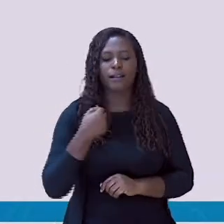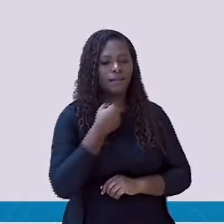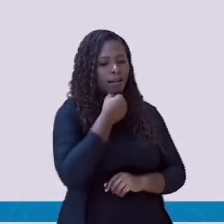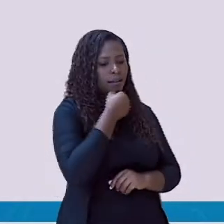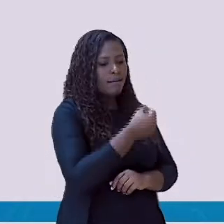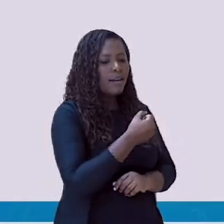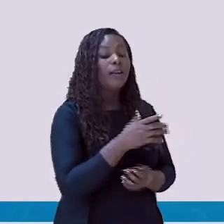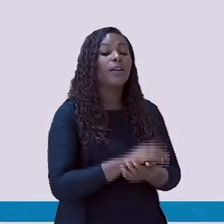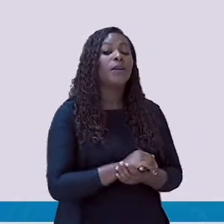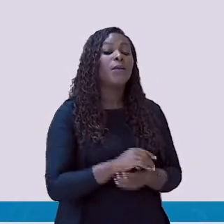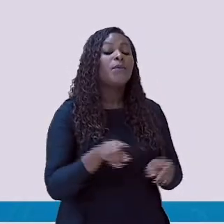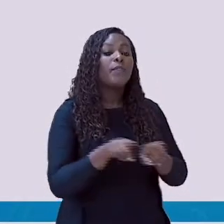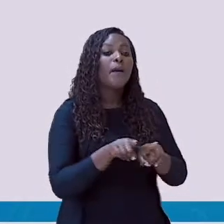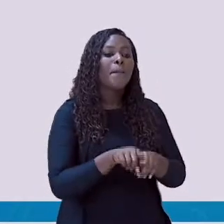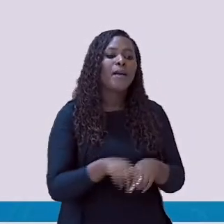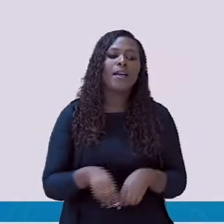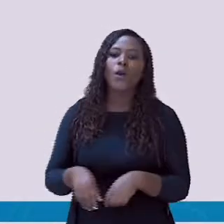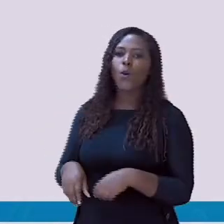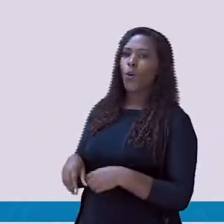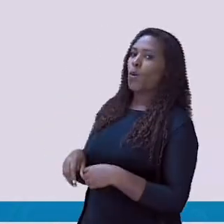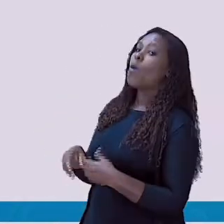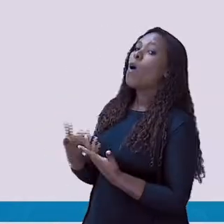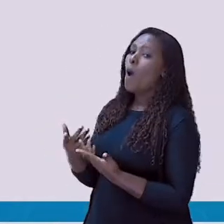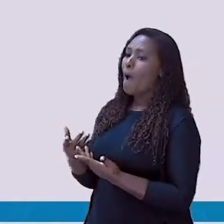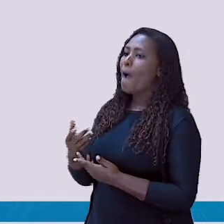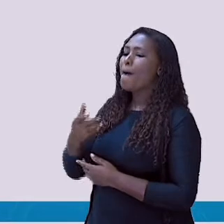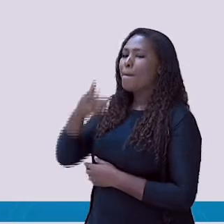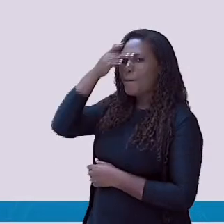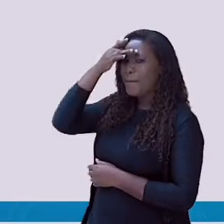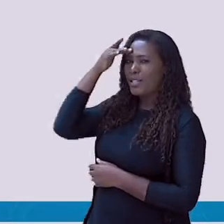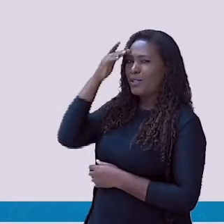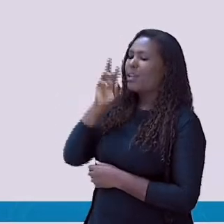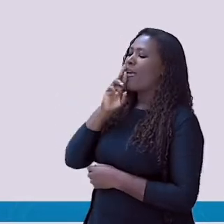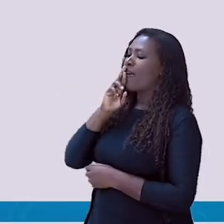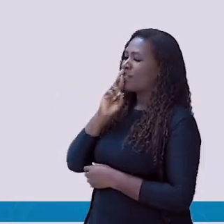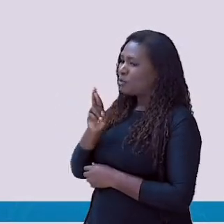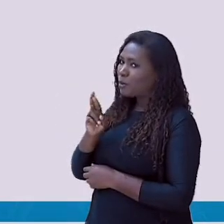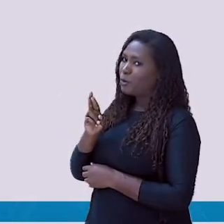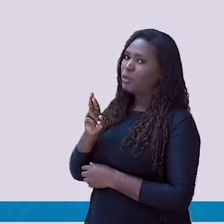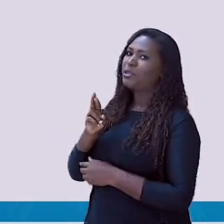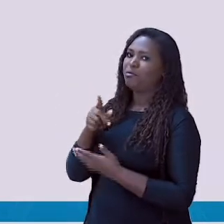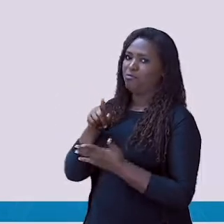quem responde as perguntas. Não é isso que o entrevistador faz?